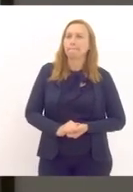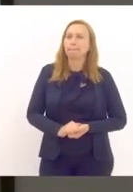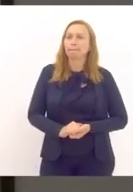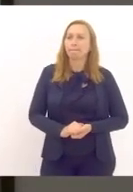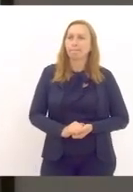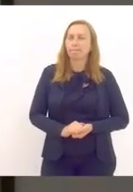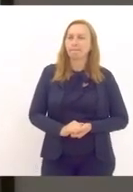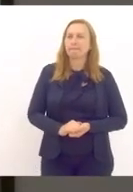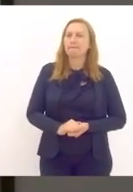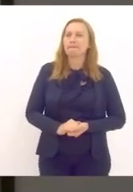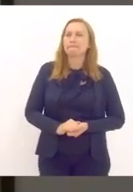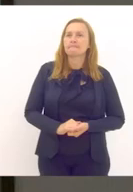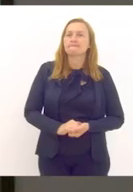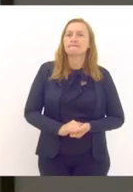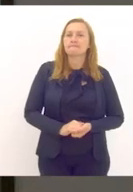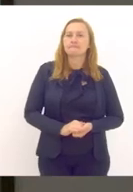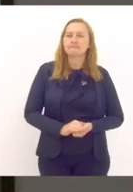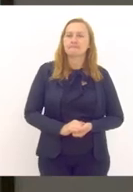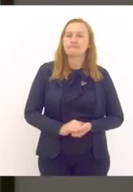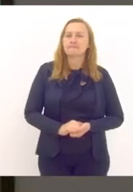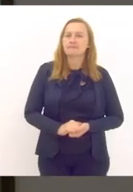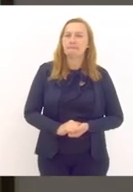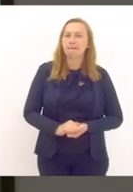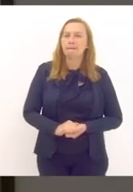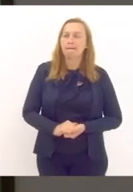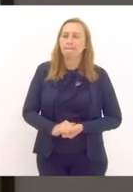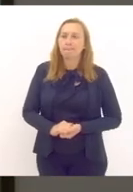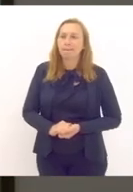ponto de vista das receitas, seria